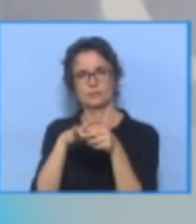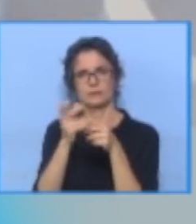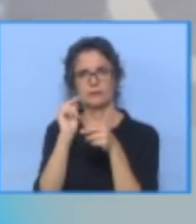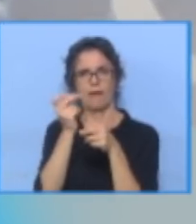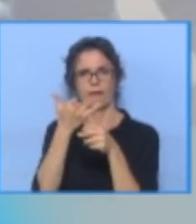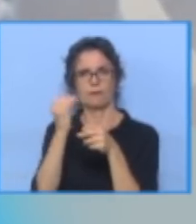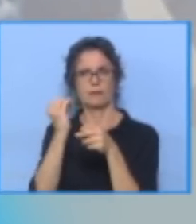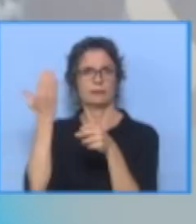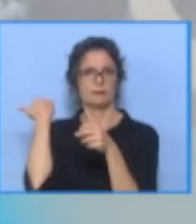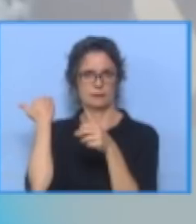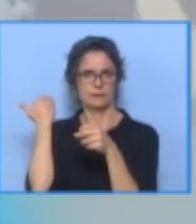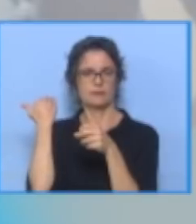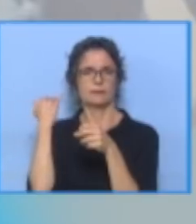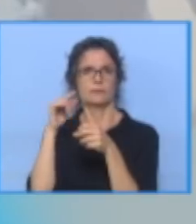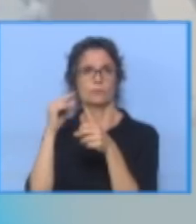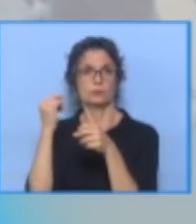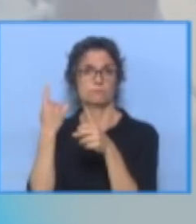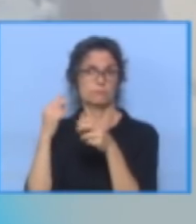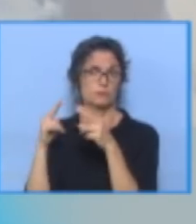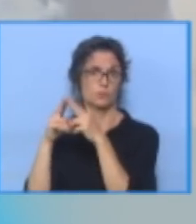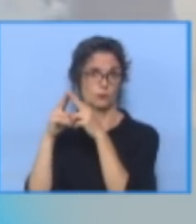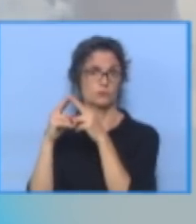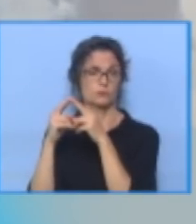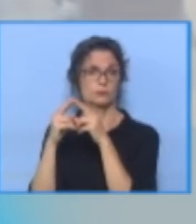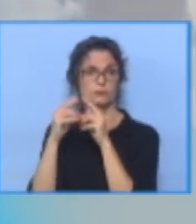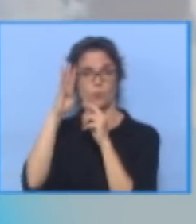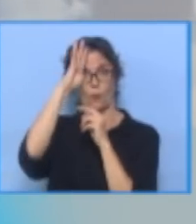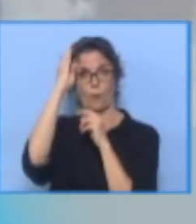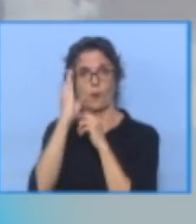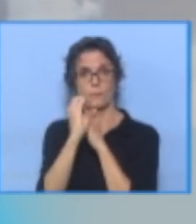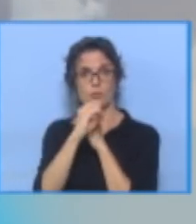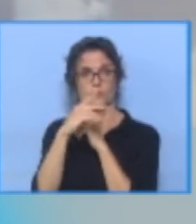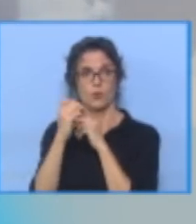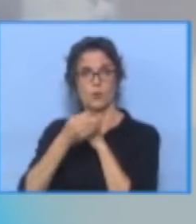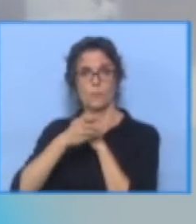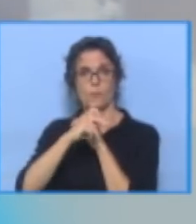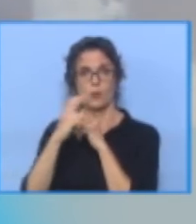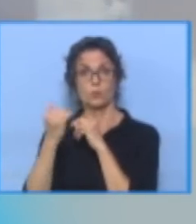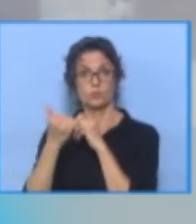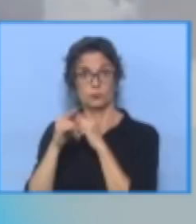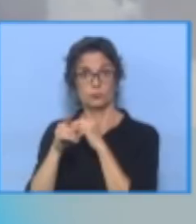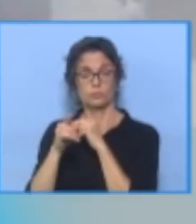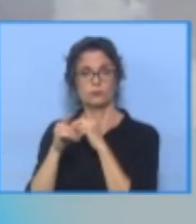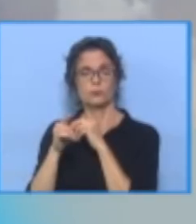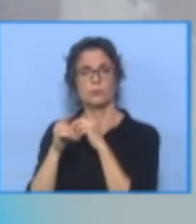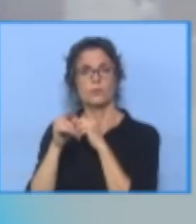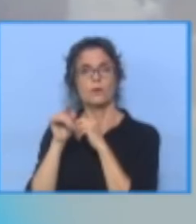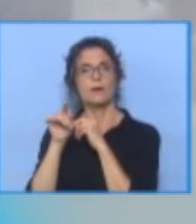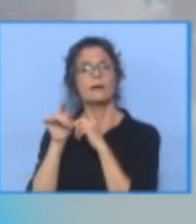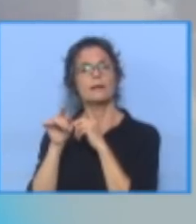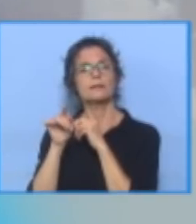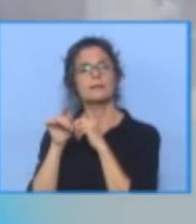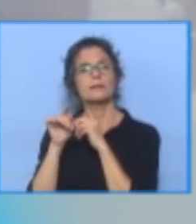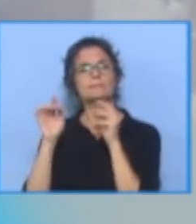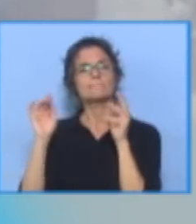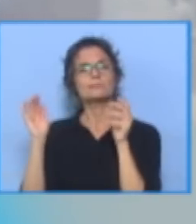numa dos encontros, com o Papa João Paulo II, com o Patriarca Ortodoxo Teotiste, tiveram uma celebração no